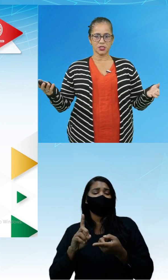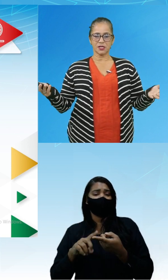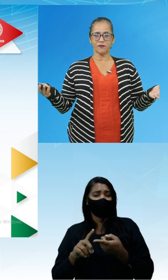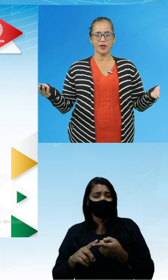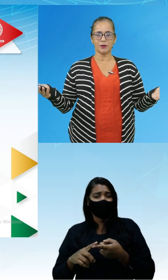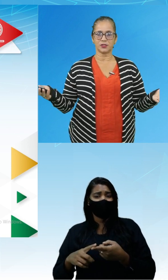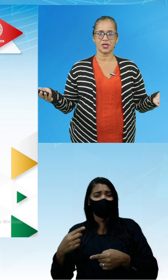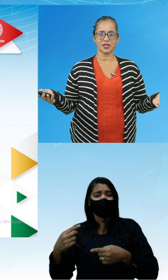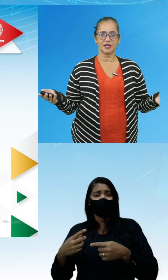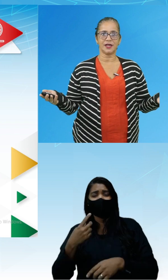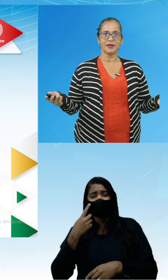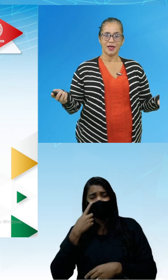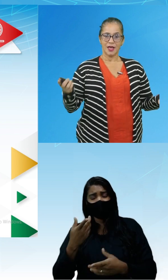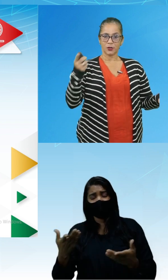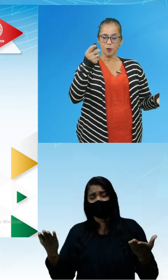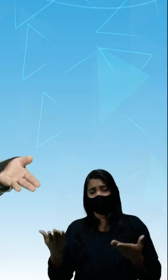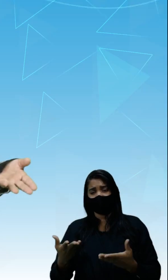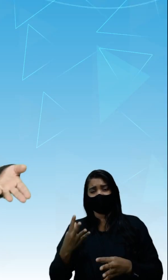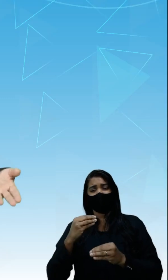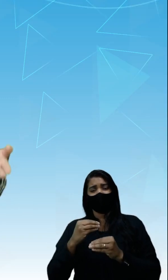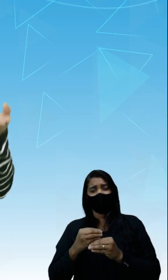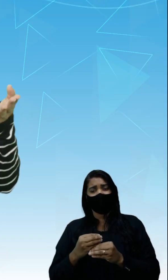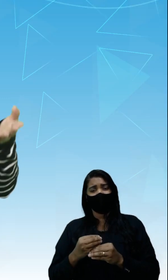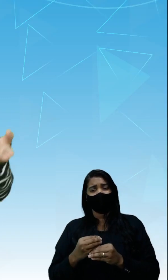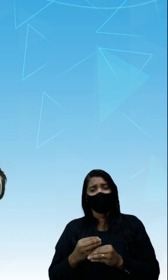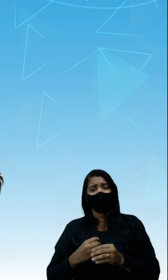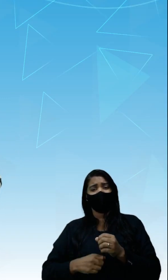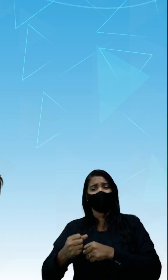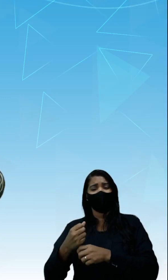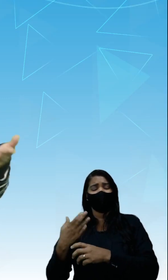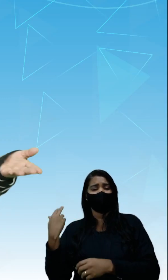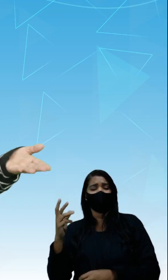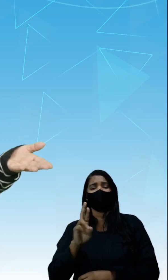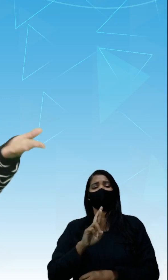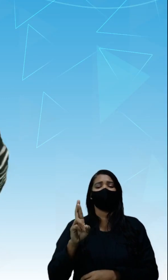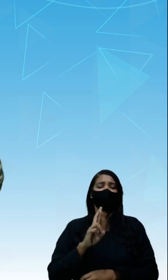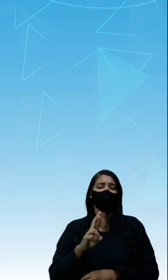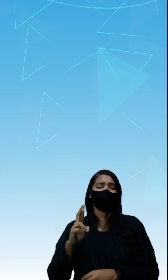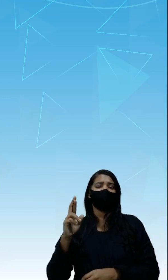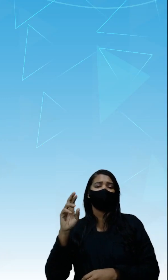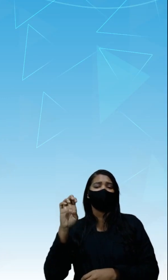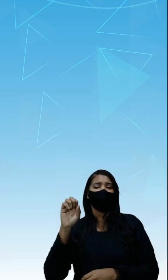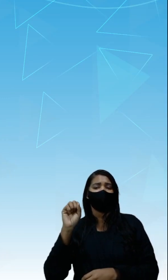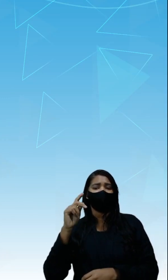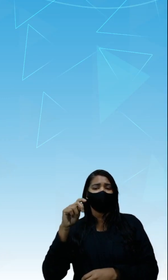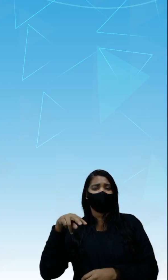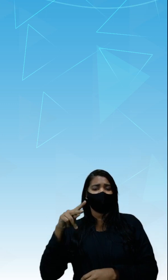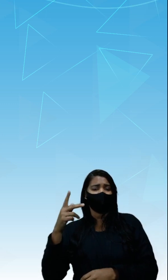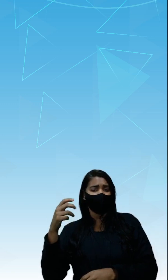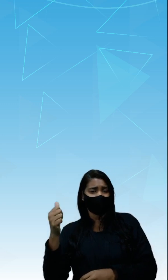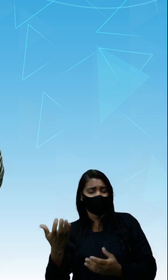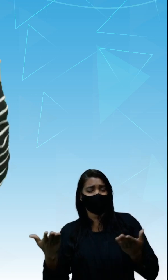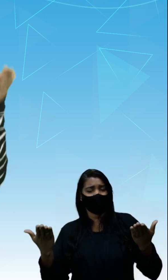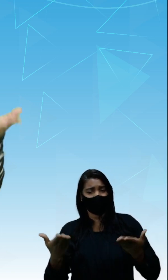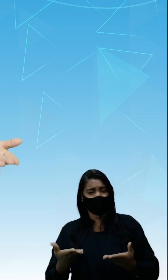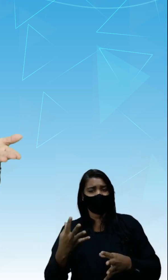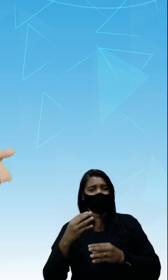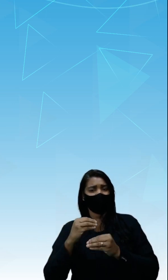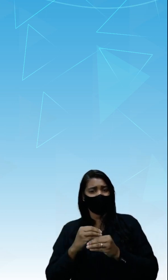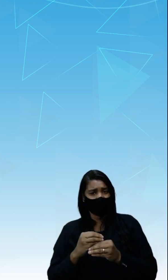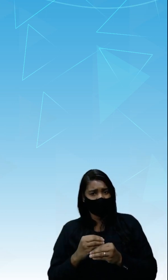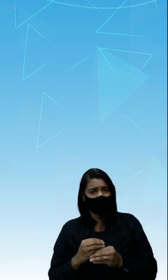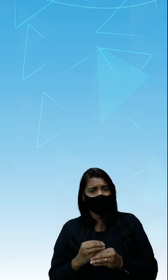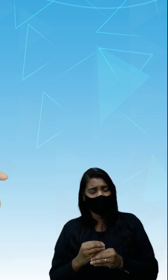só a gente ver hoje aqui, né? No passado, a Rússia, a Espanha, a região antiga Iugoslávia. Hoje, a Rússia